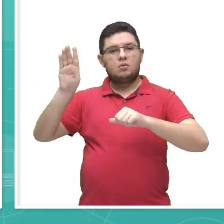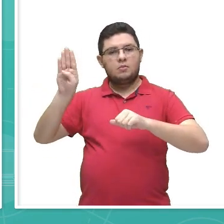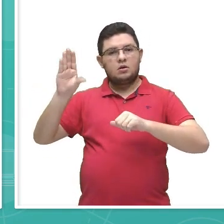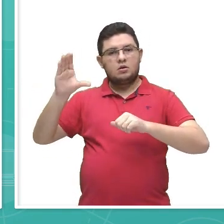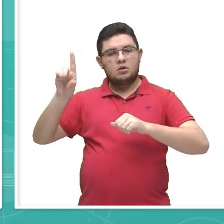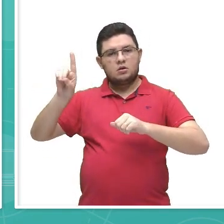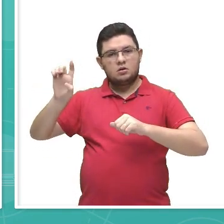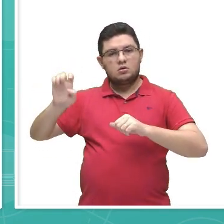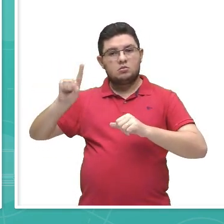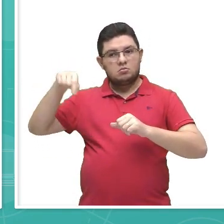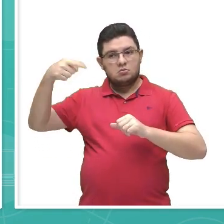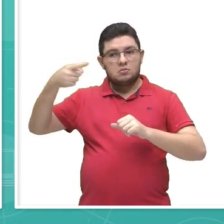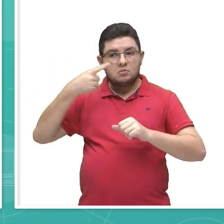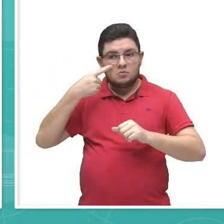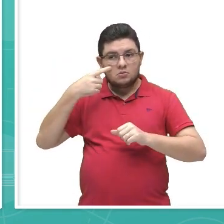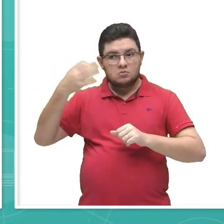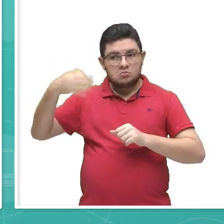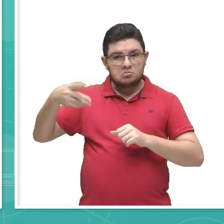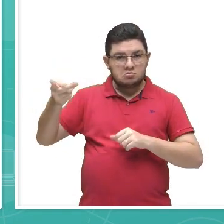novamente. Bye!